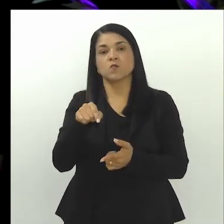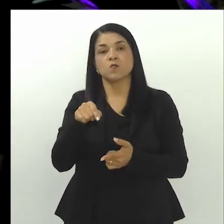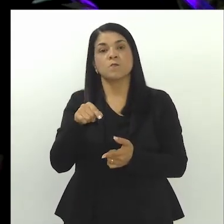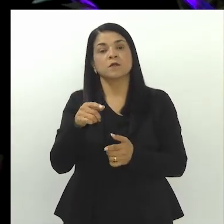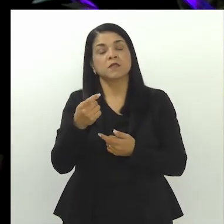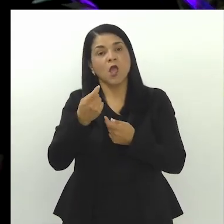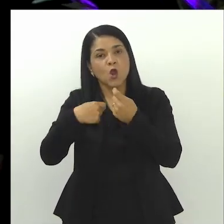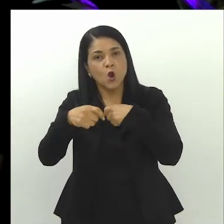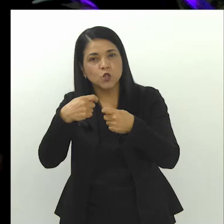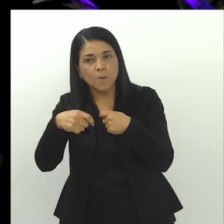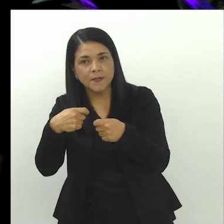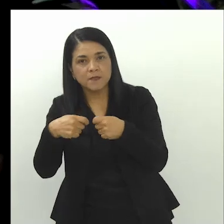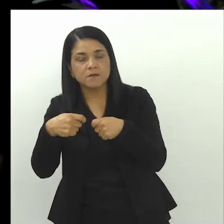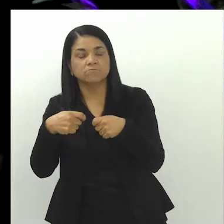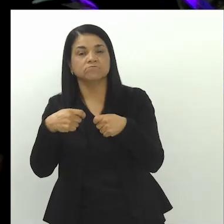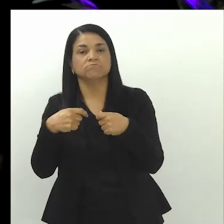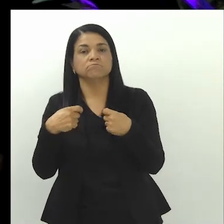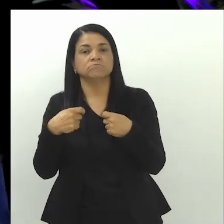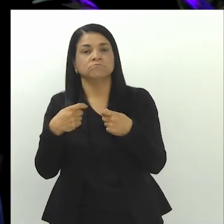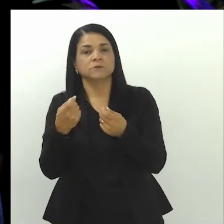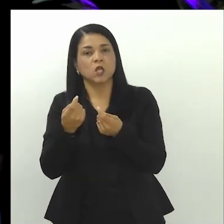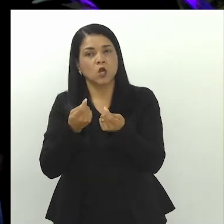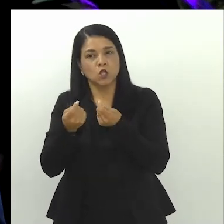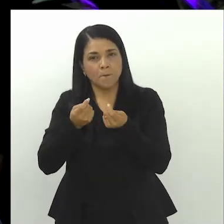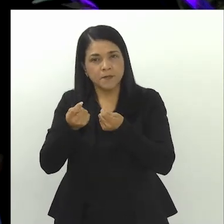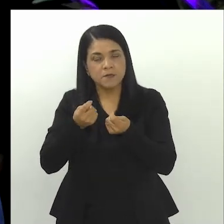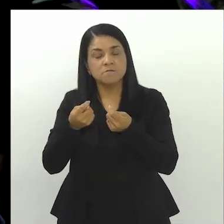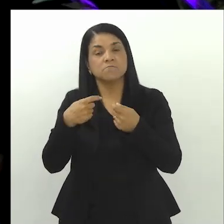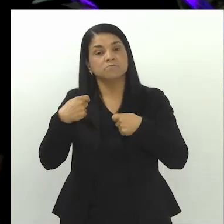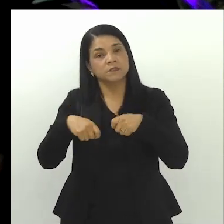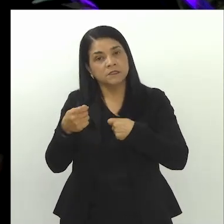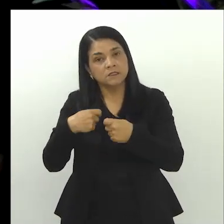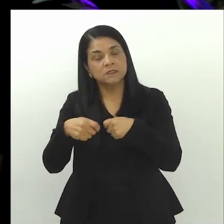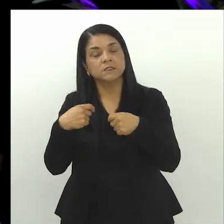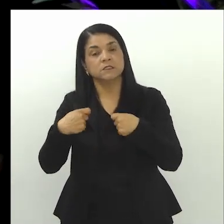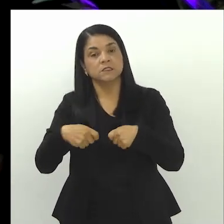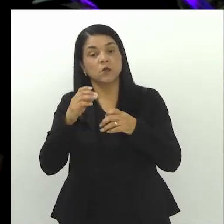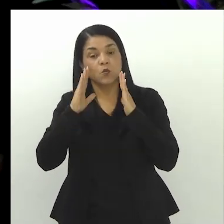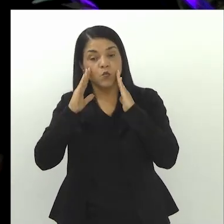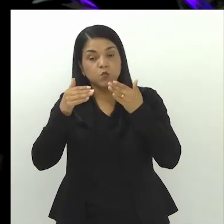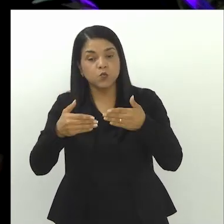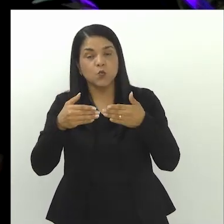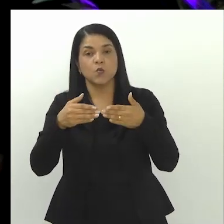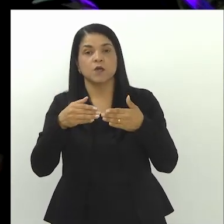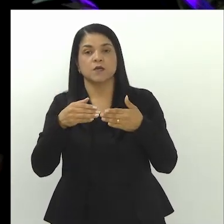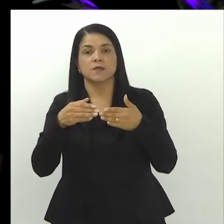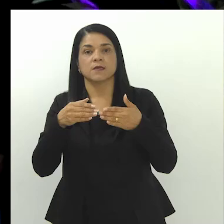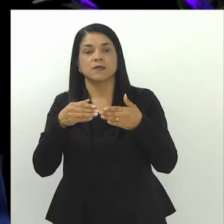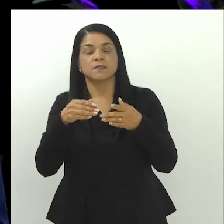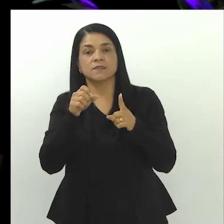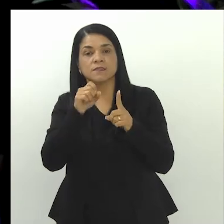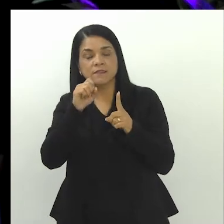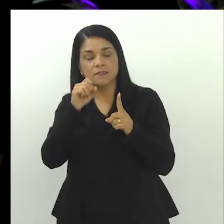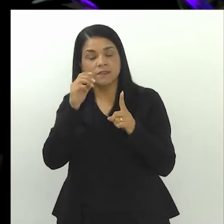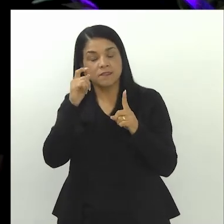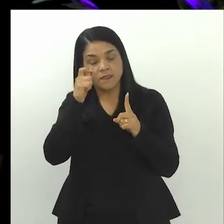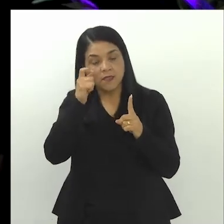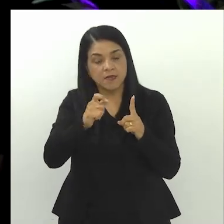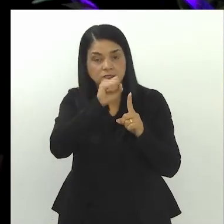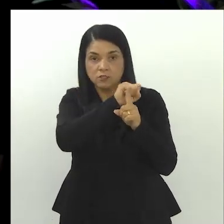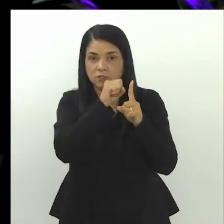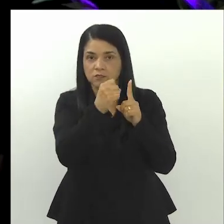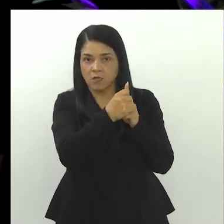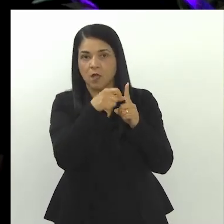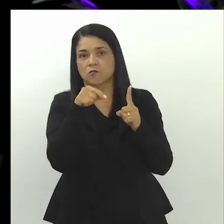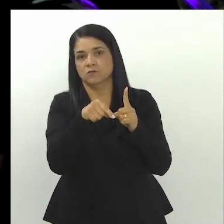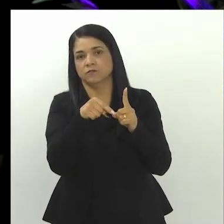da organização, mas que essa economia ela deve, a busca por um crescimento econômico deve sempre servir a esses interesses de caráter